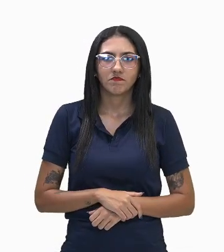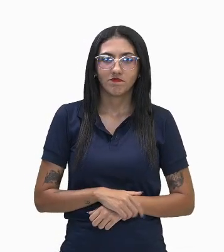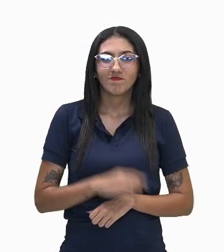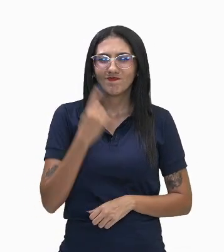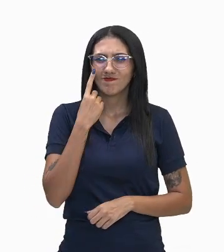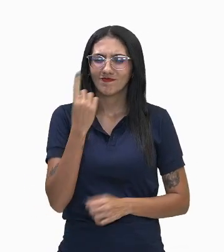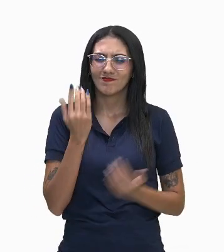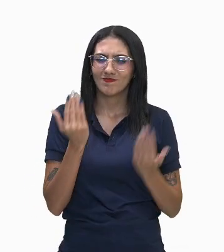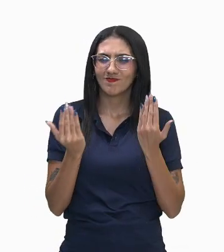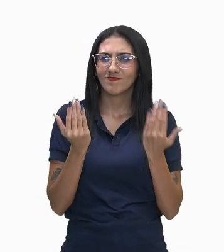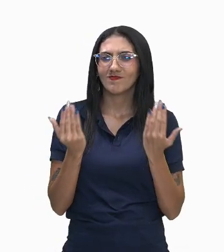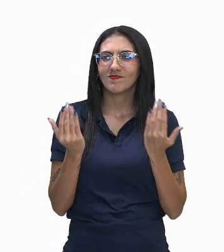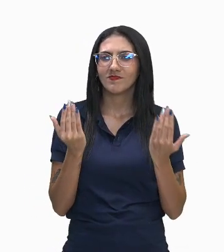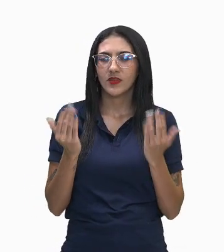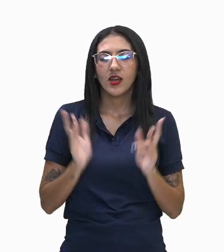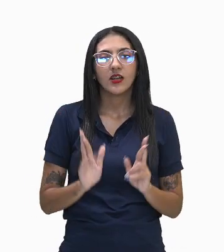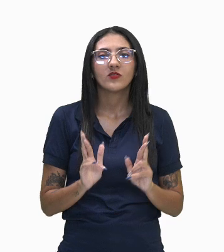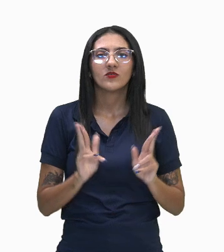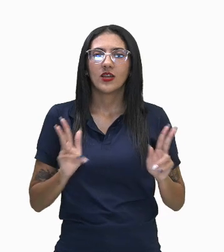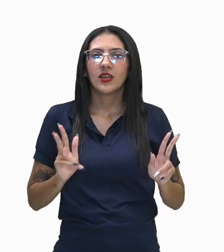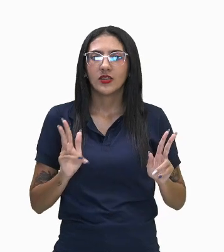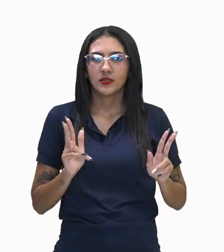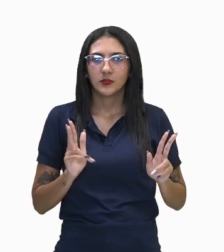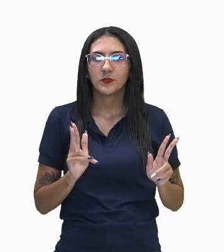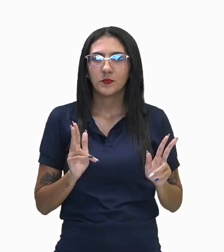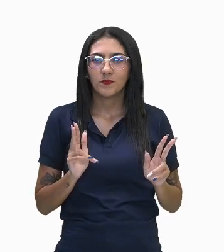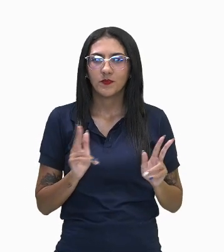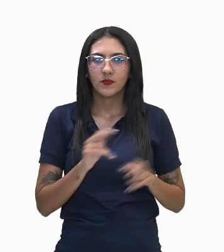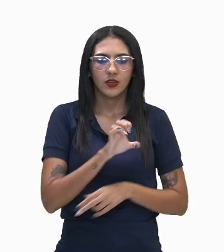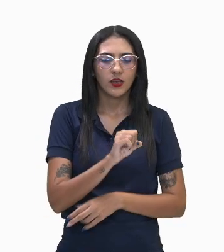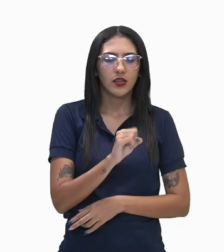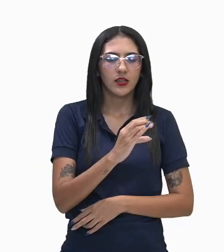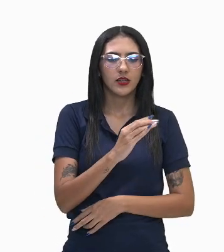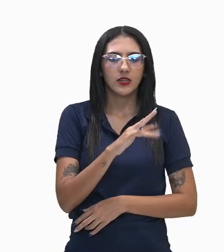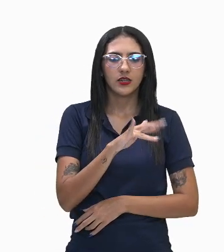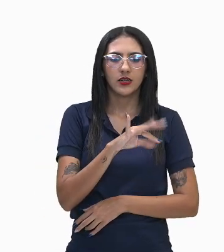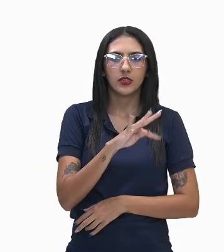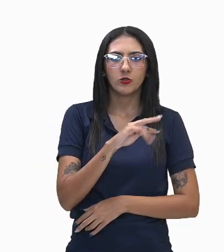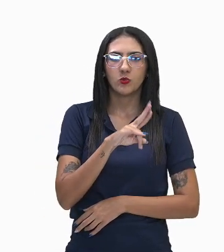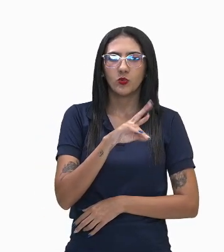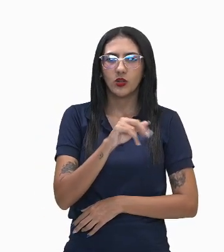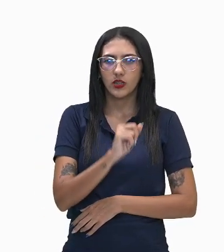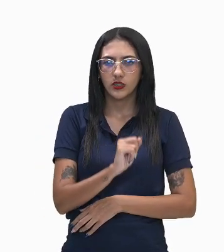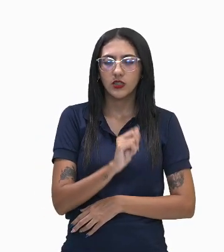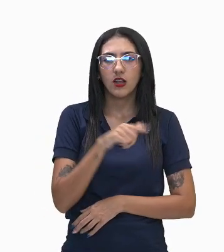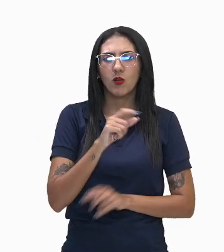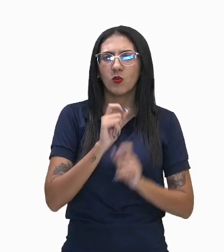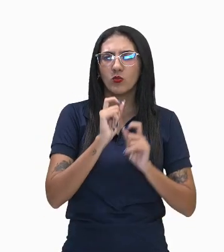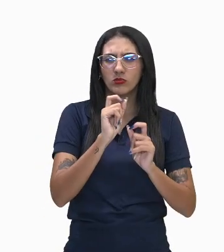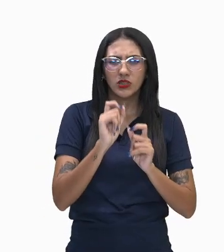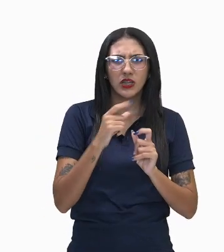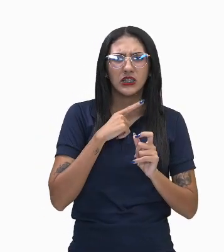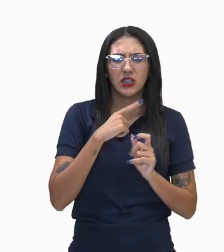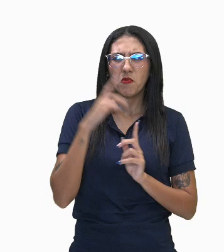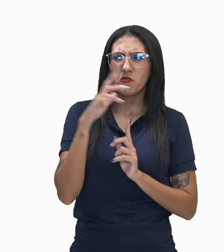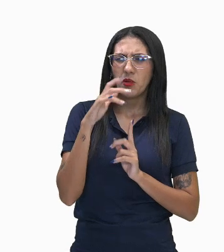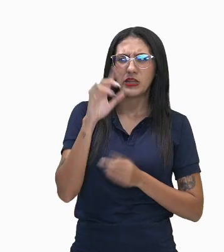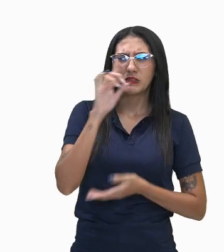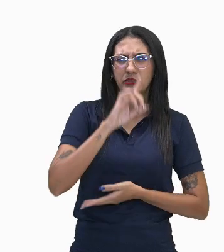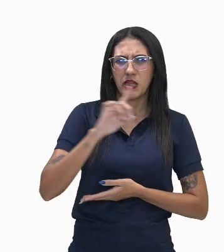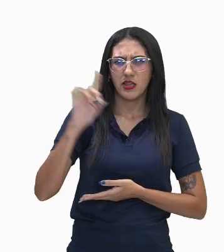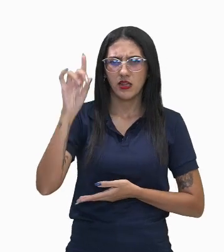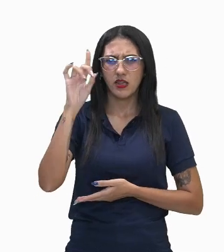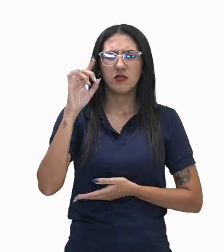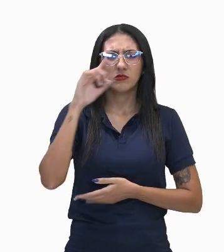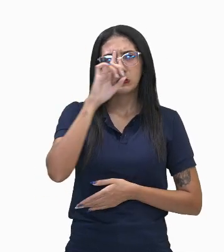diferença. Então, a escritura sagrada foi inspirada diretamente pelo transcendente, por Deus ou pelos deuses, ou pelo poder